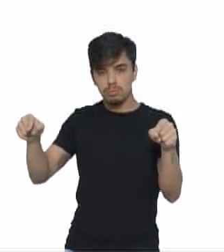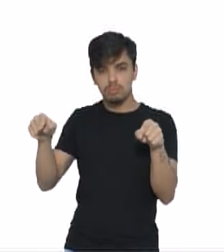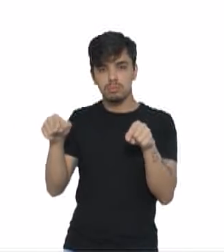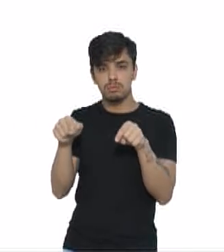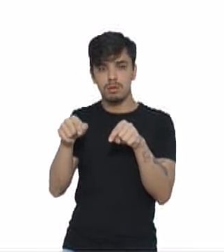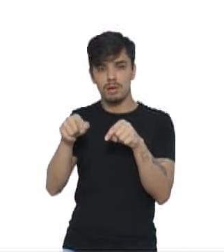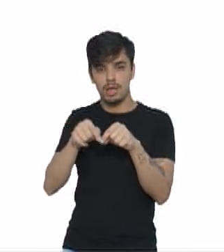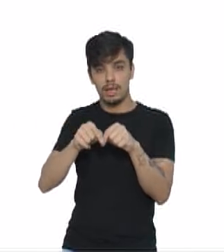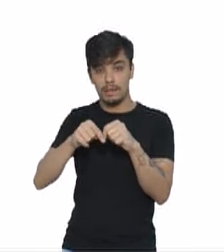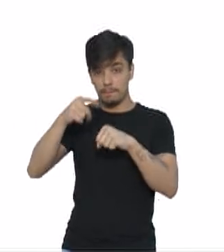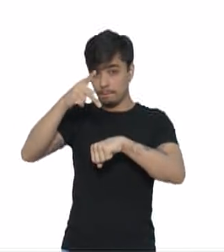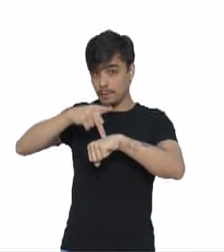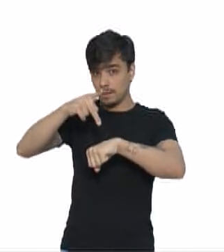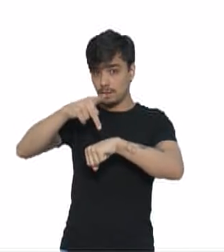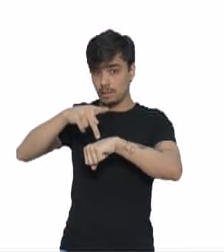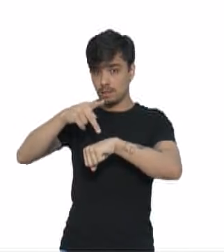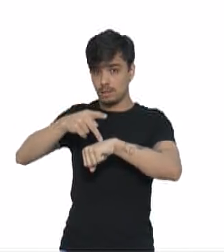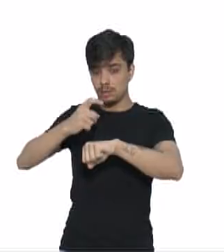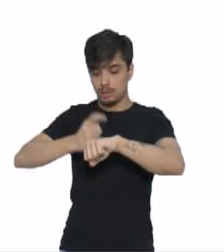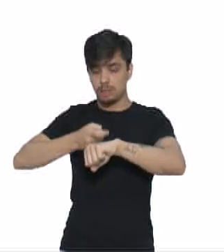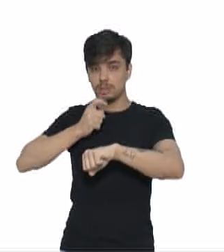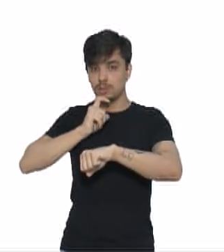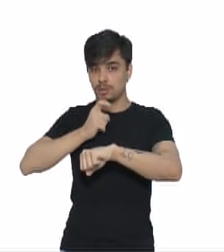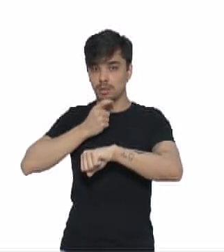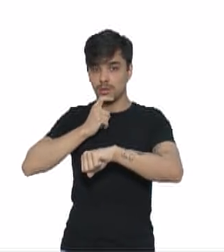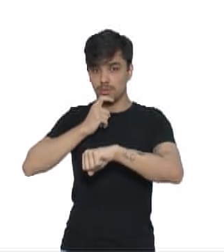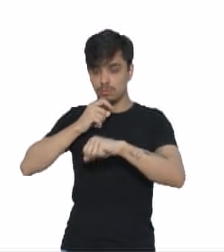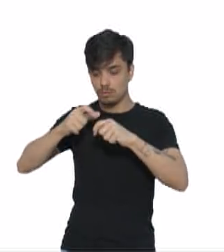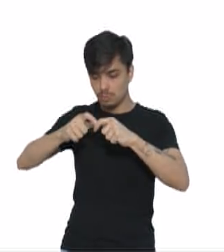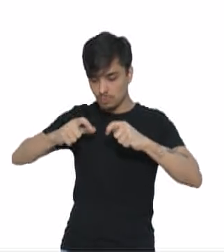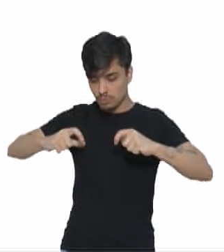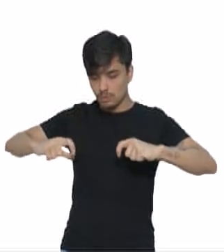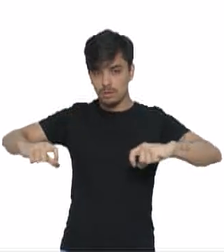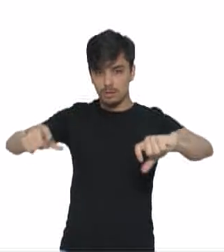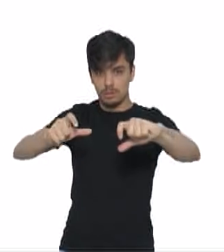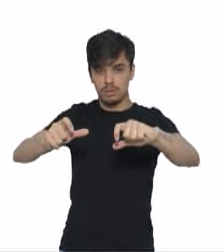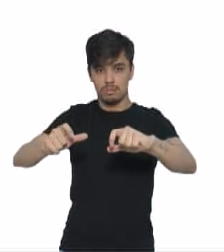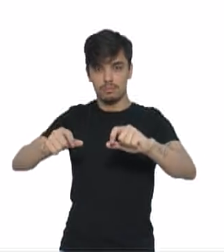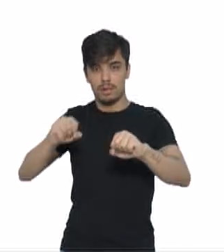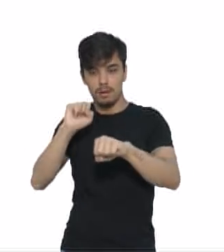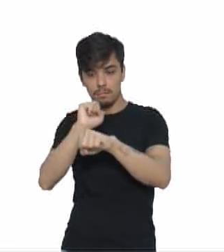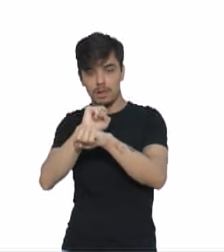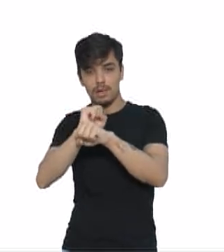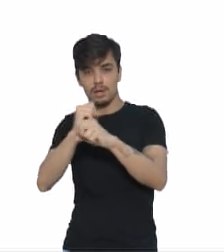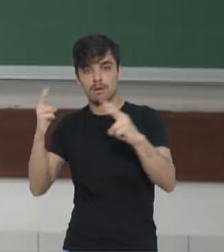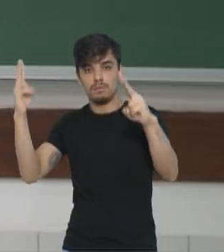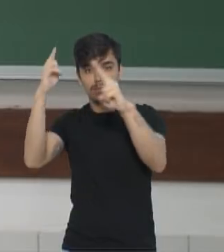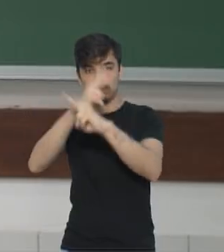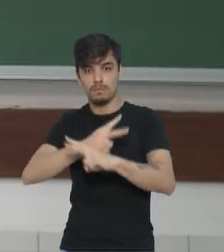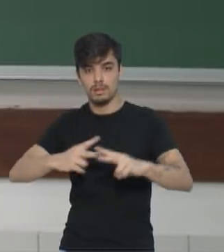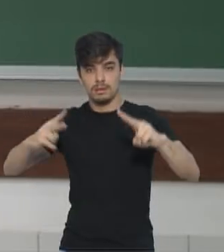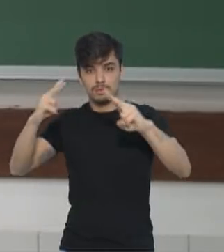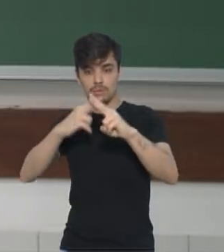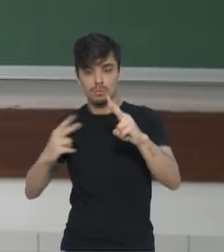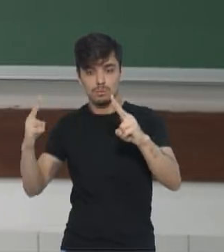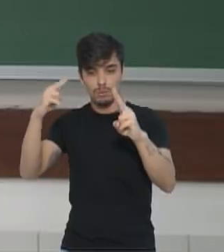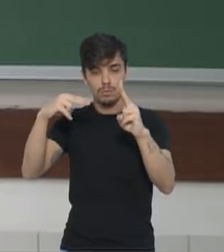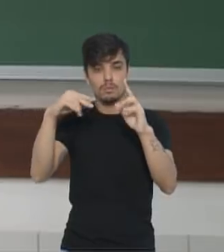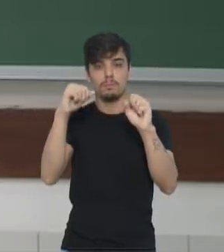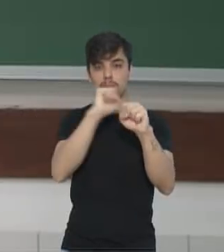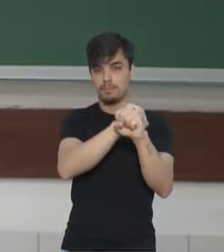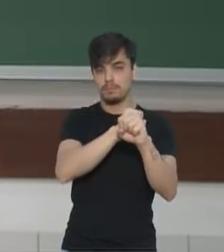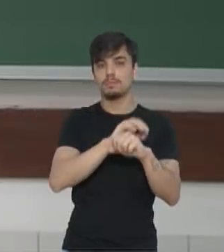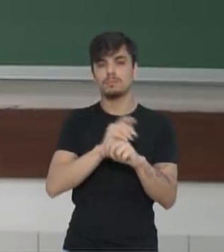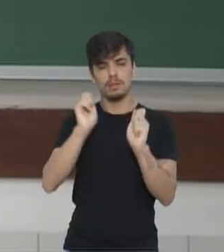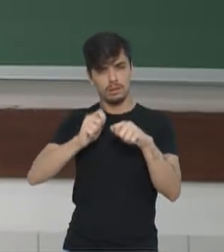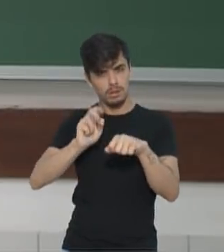de gelo serradas, para isso, como eu falei, barrar o frio e não deixar o calor sair. Sim, dá para você se proteger